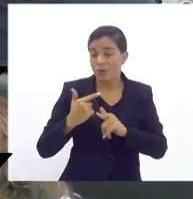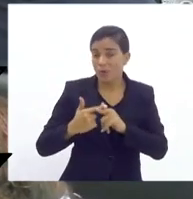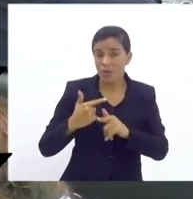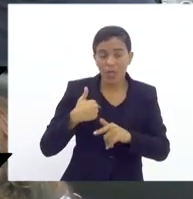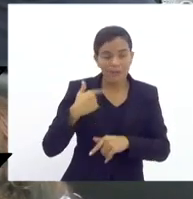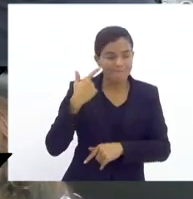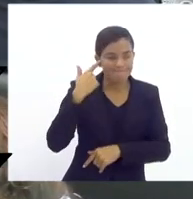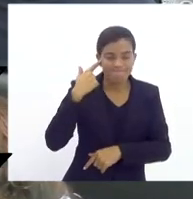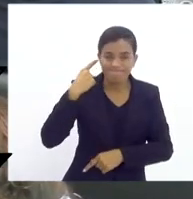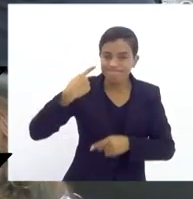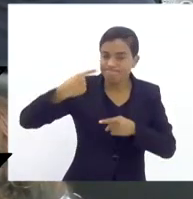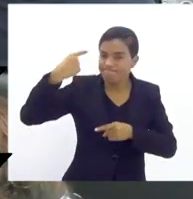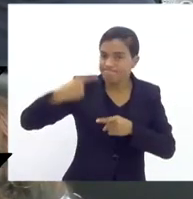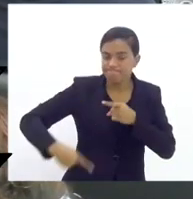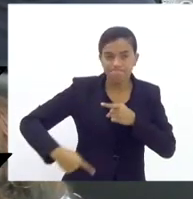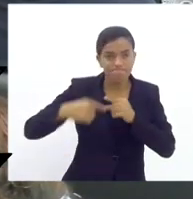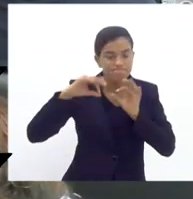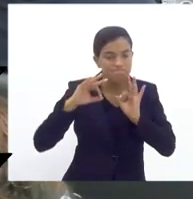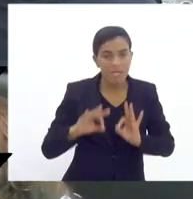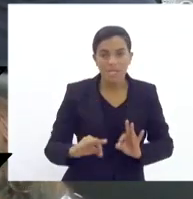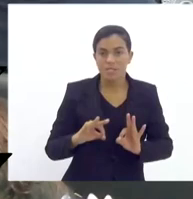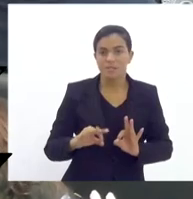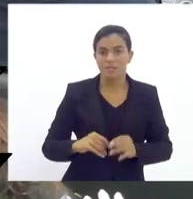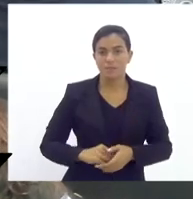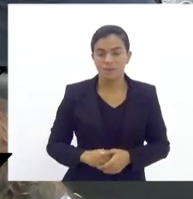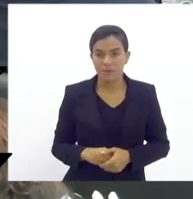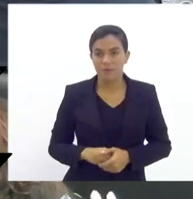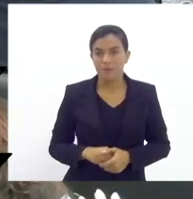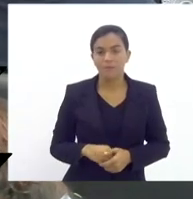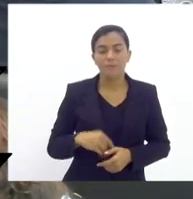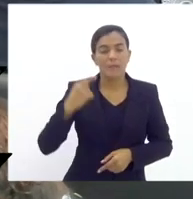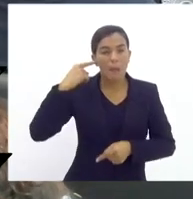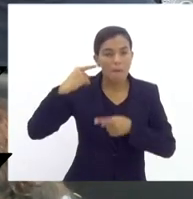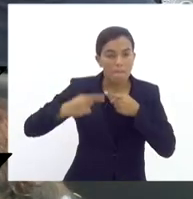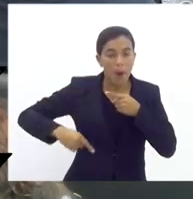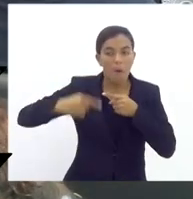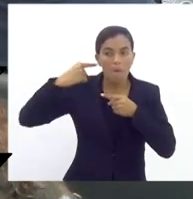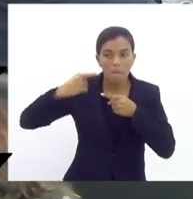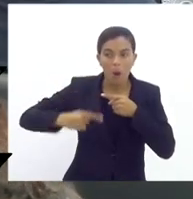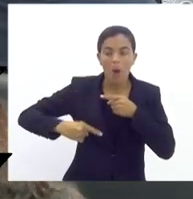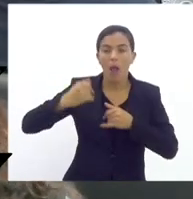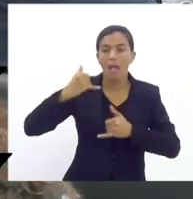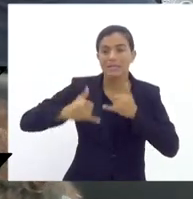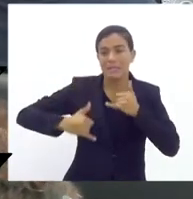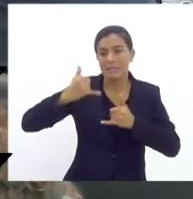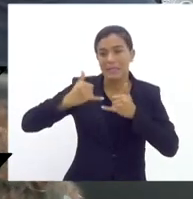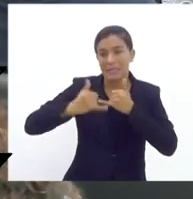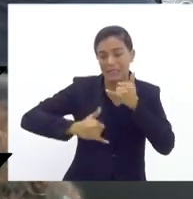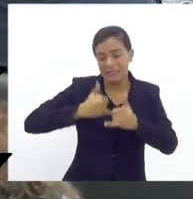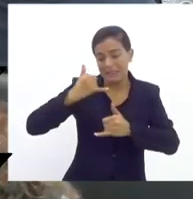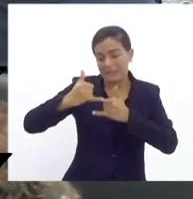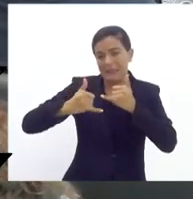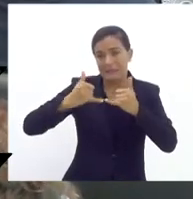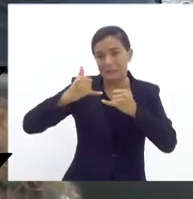num ponto que a gente não tá conseguindo entender mesmo é tá cortando muito a internet está oscilando